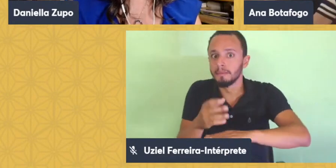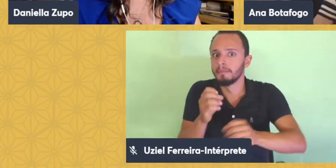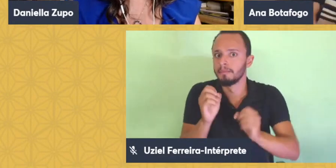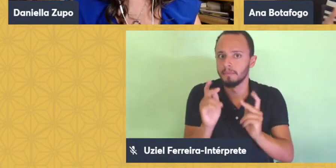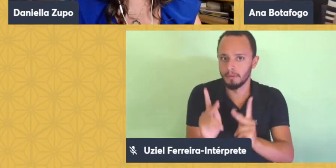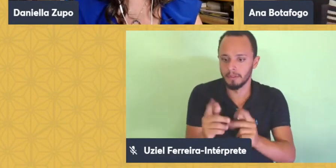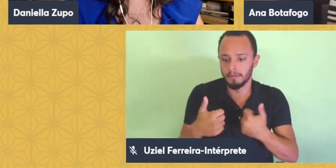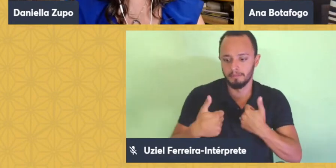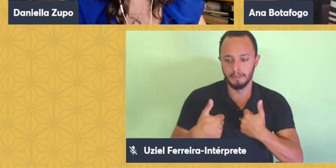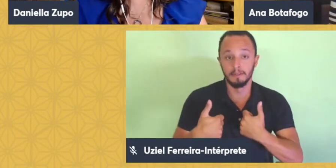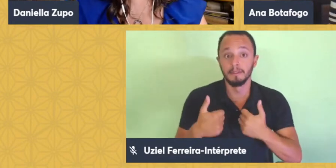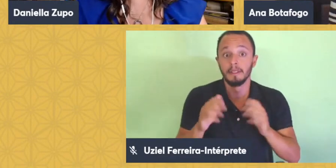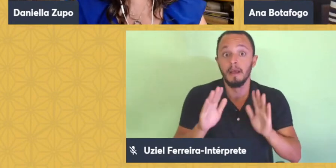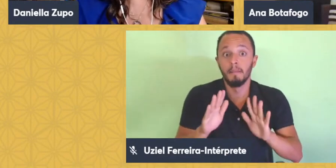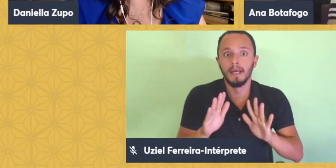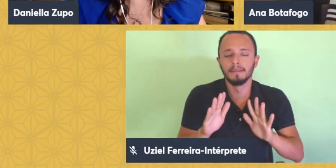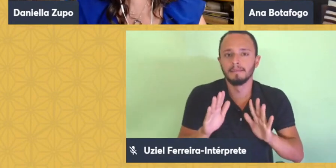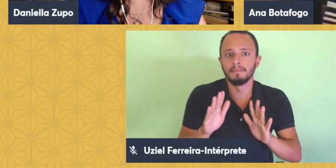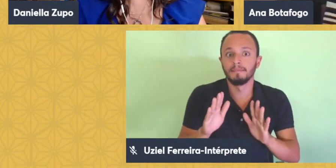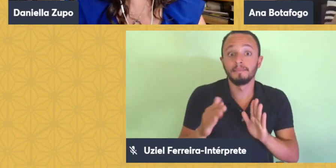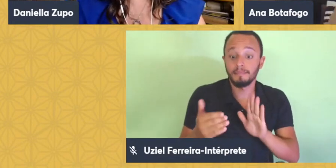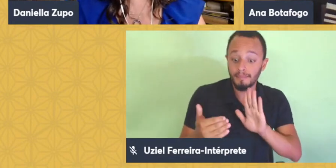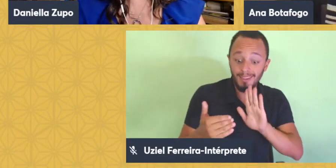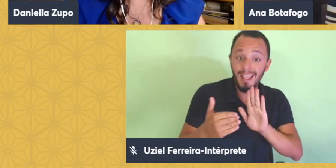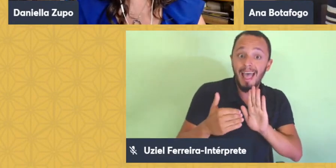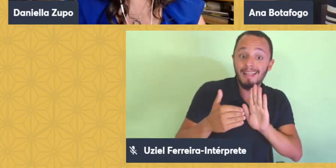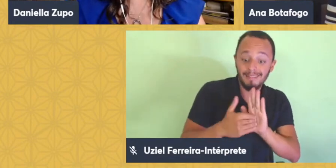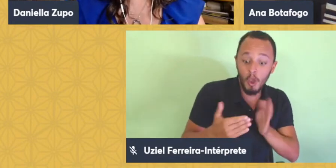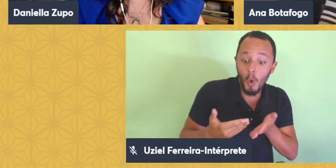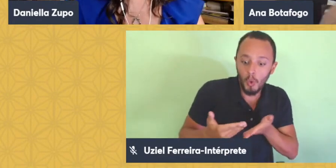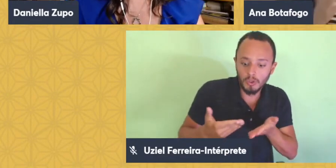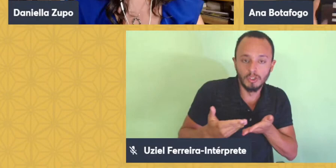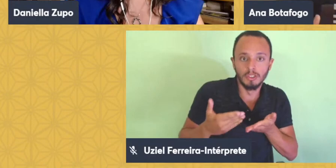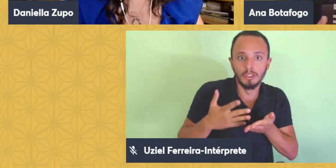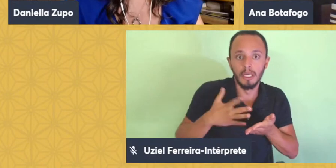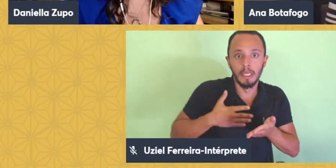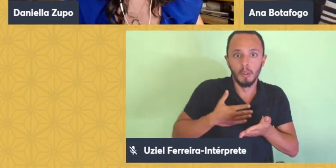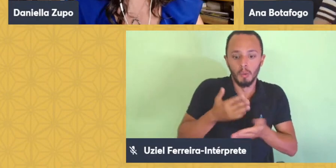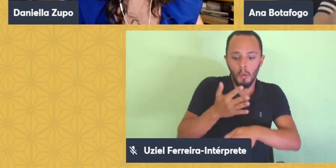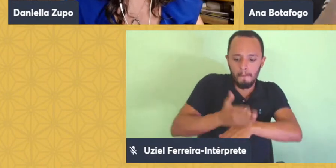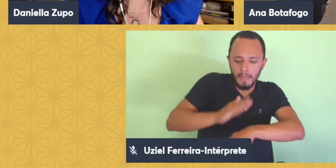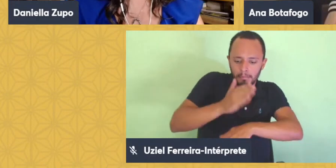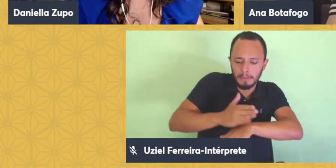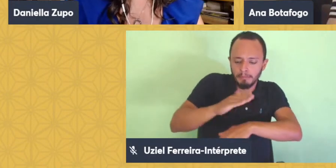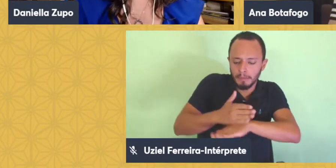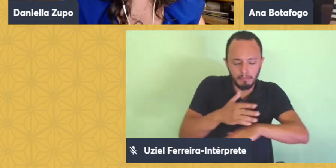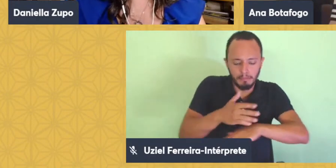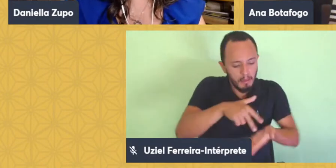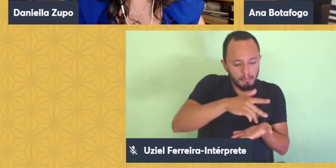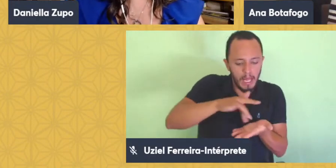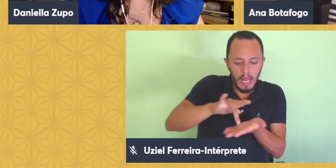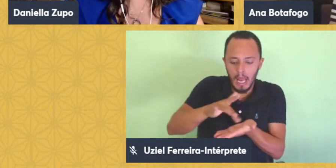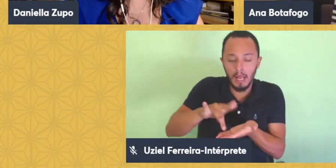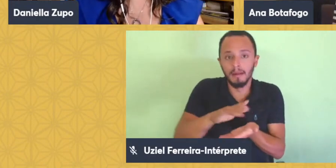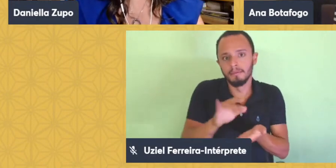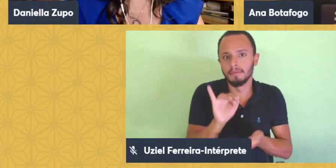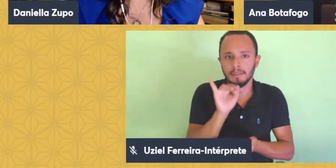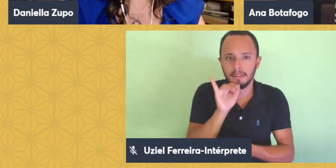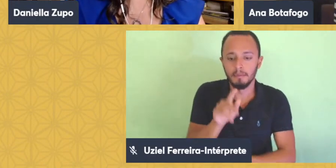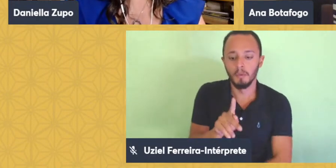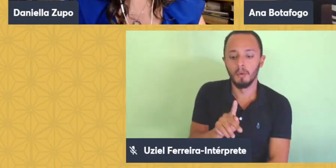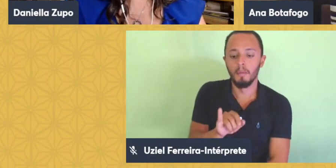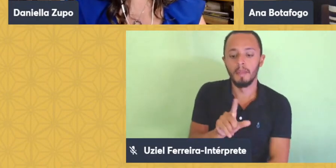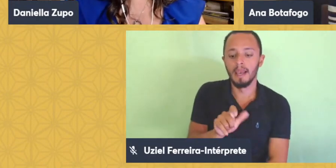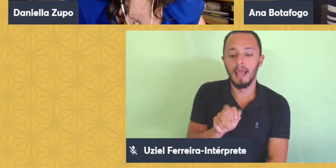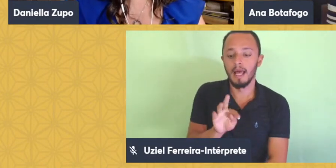saía pra lugar nenhum até hoje eu ainda não vou ter que uma bailarina profissional além de vocês tá ela faz um pilates ela pode fazer uma